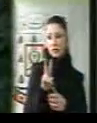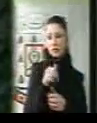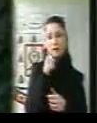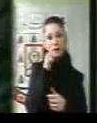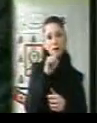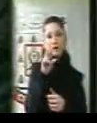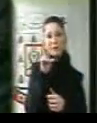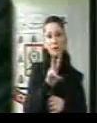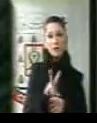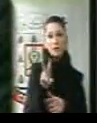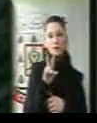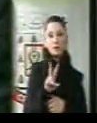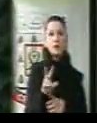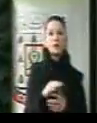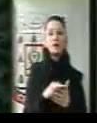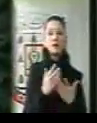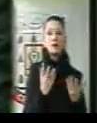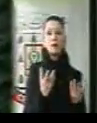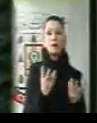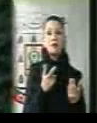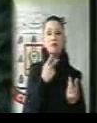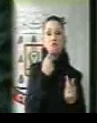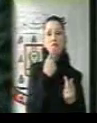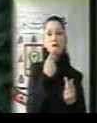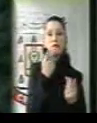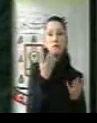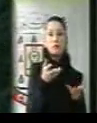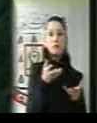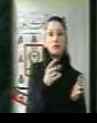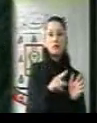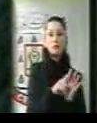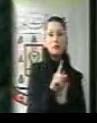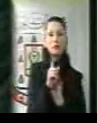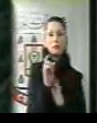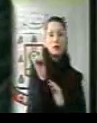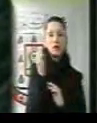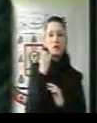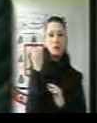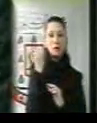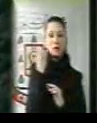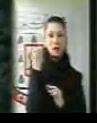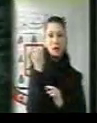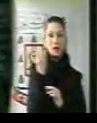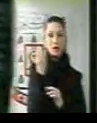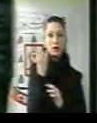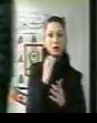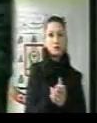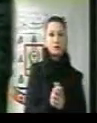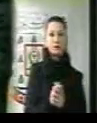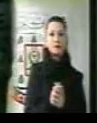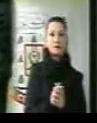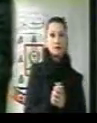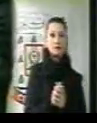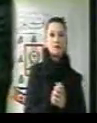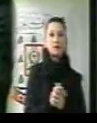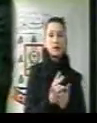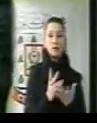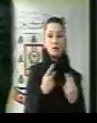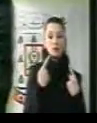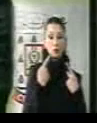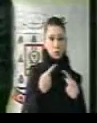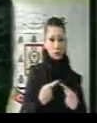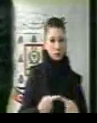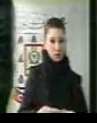vereadoras. Você falou uma questão que para mim é mais importante, a questão humanitária, a